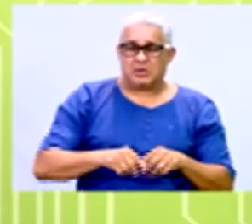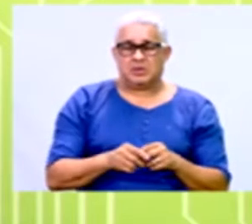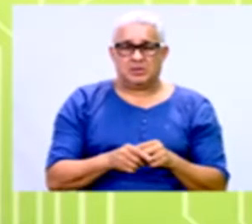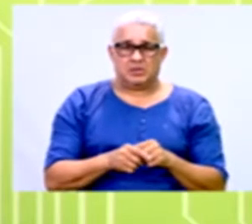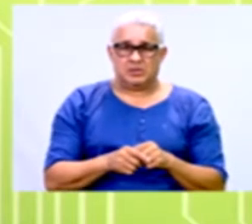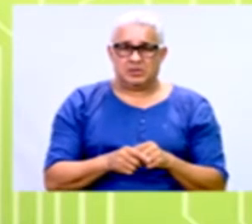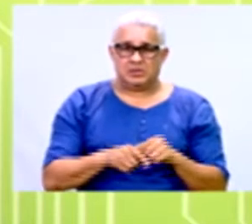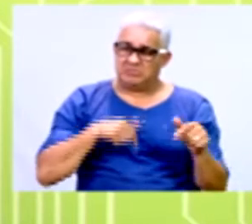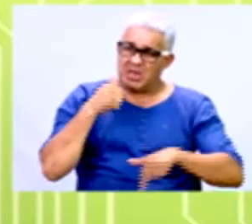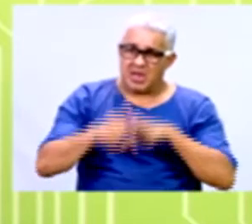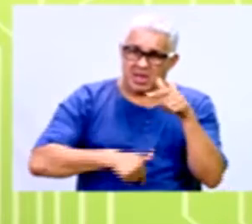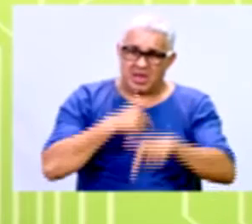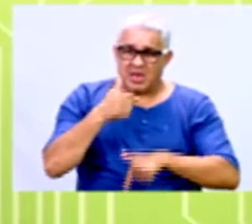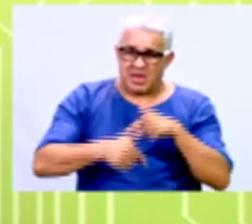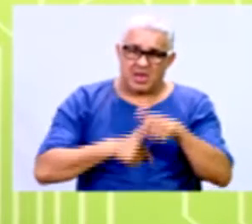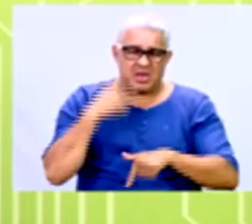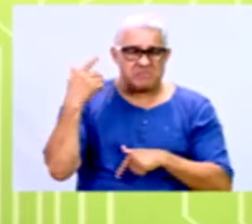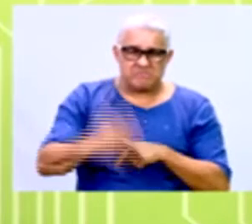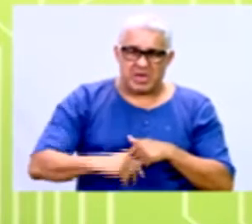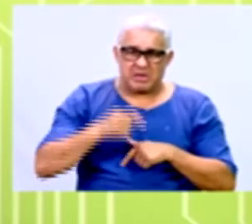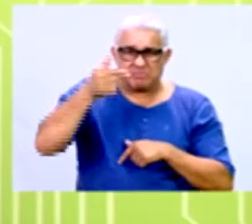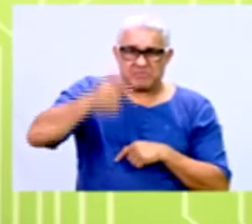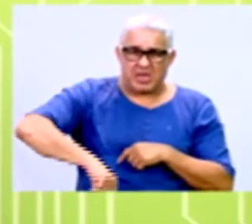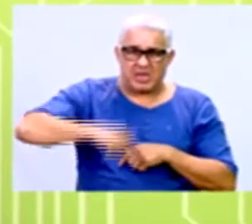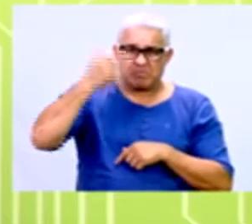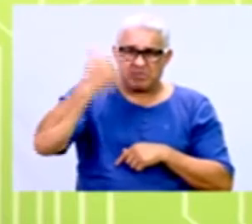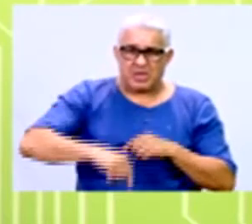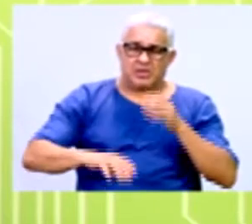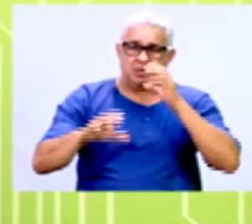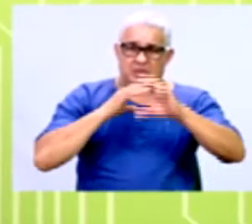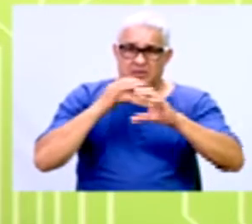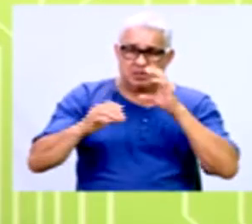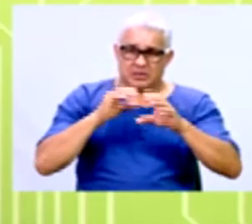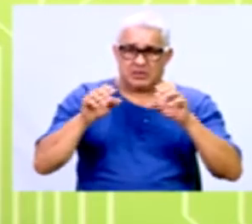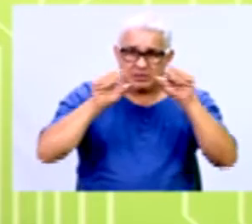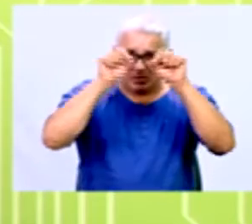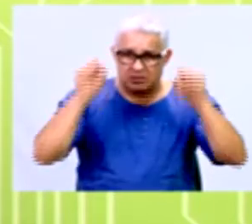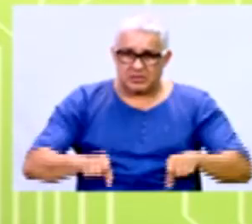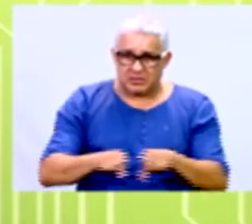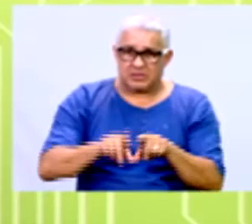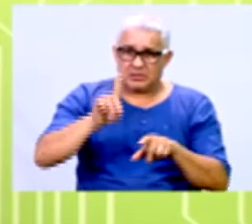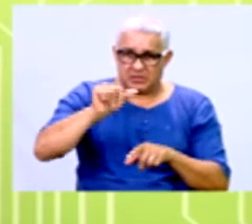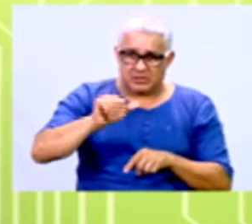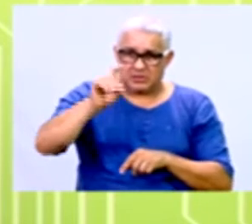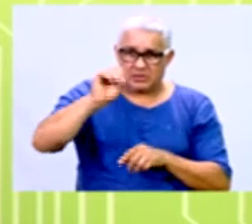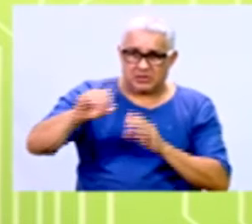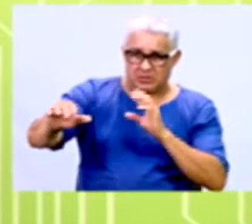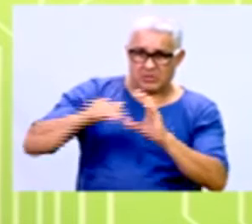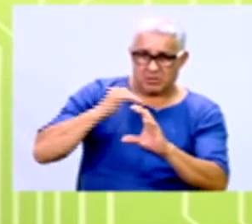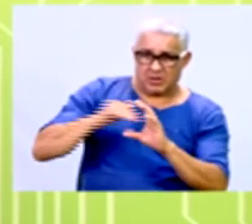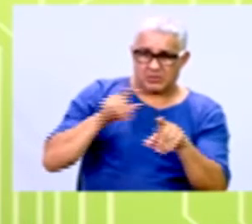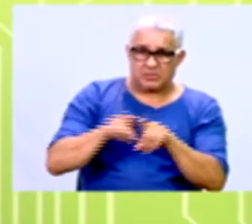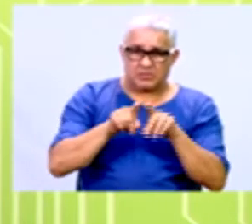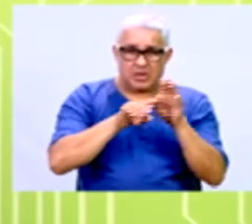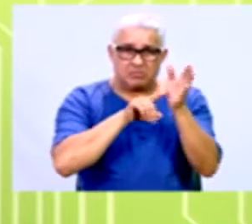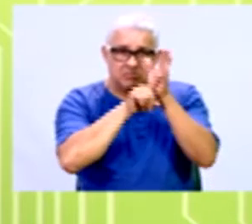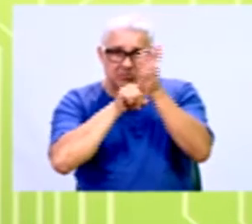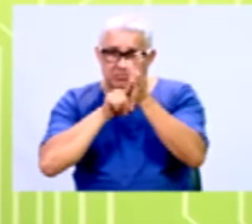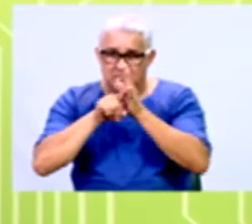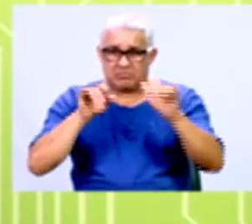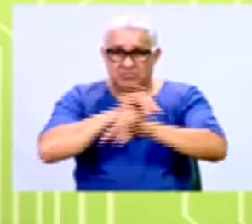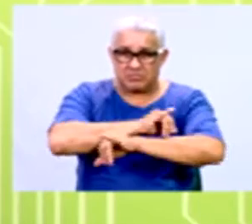né? Trabalhar questões específicas, fazer comunicação com outros sistemas, receber dados, consultar informações,